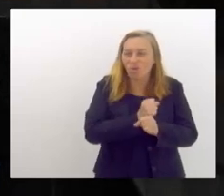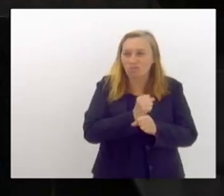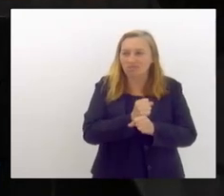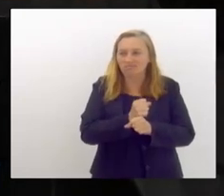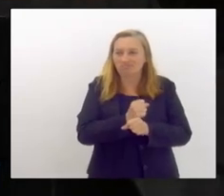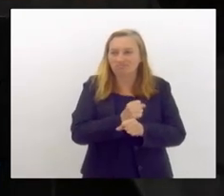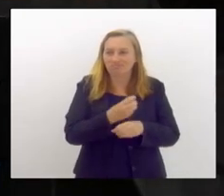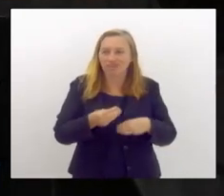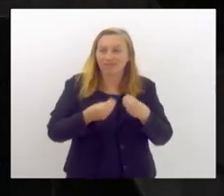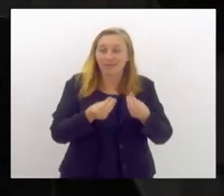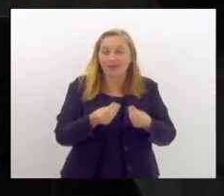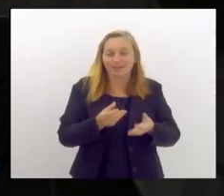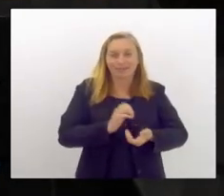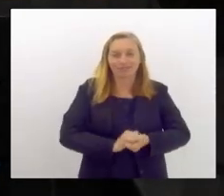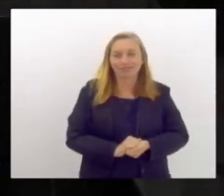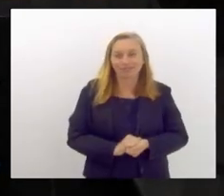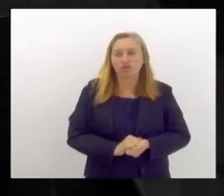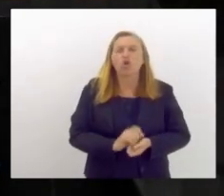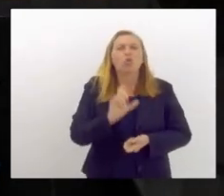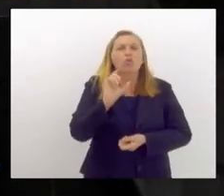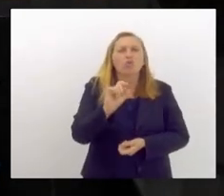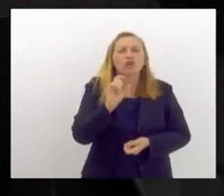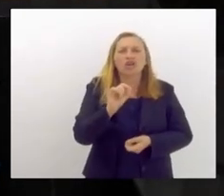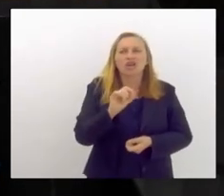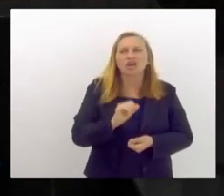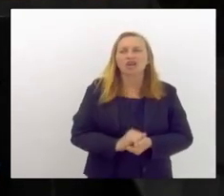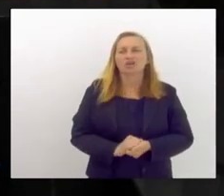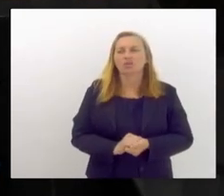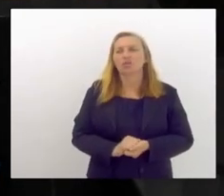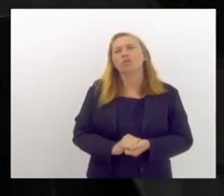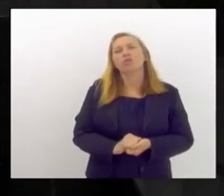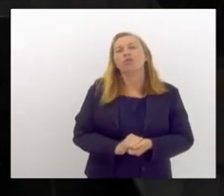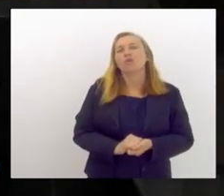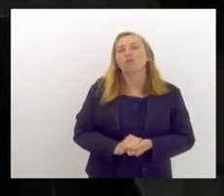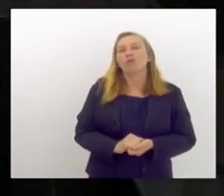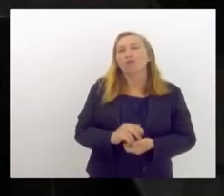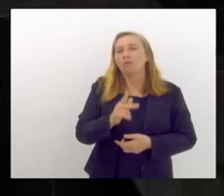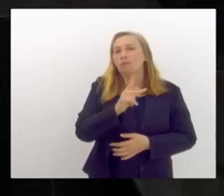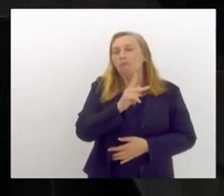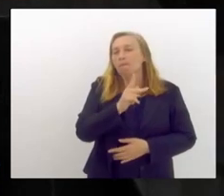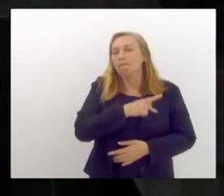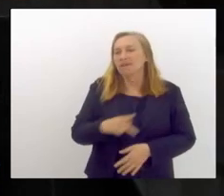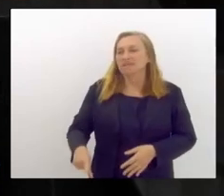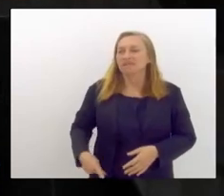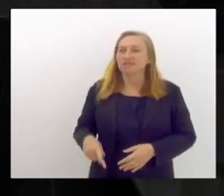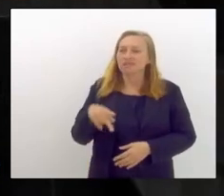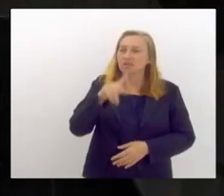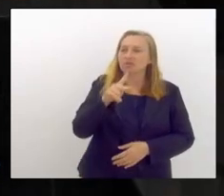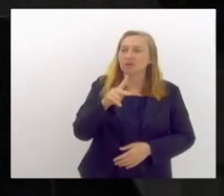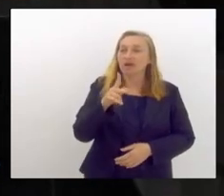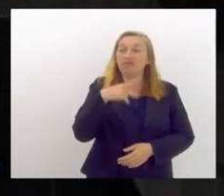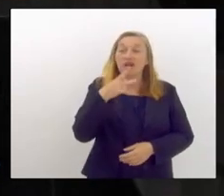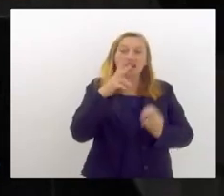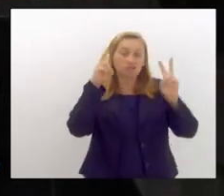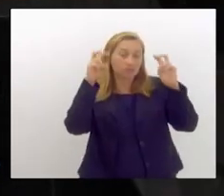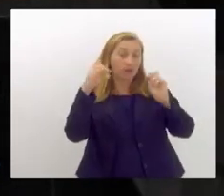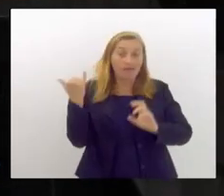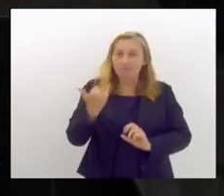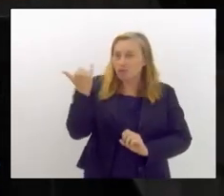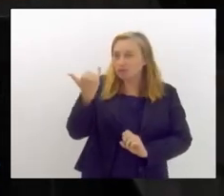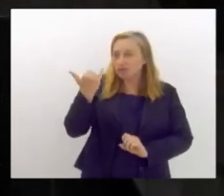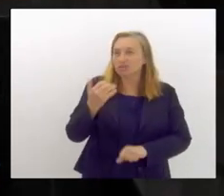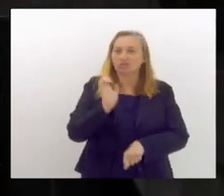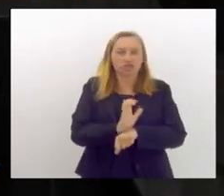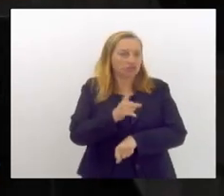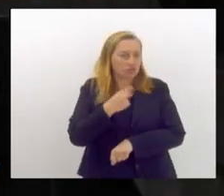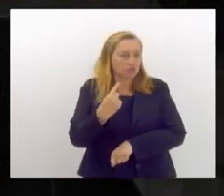O que, que o presidente da Petrobras tem a dizer sobre isso? Isso é importantíssimo para o nosso estado do